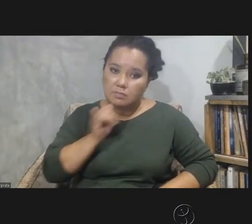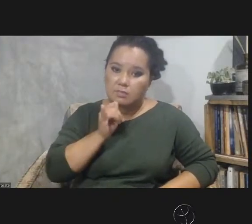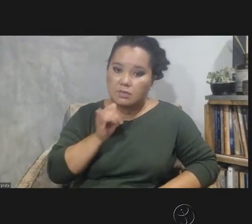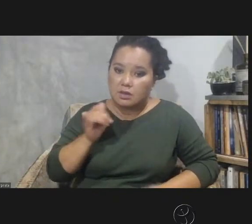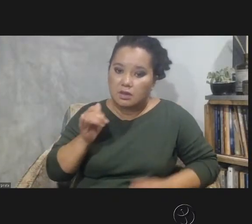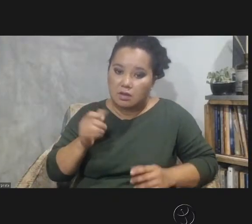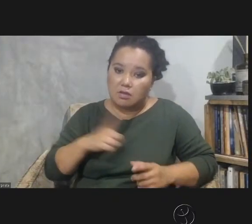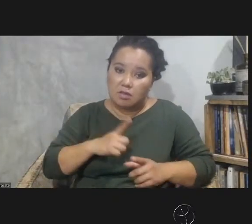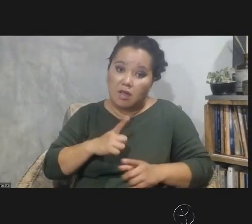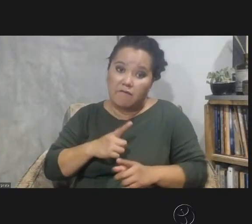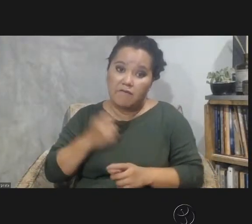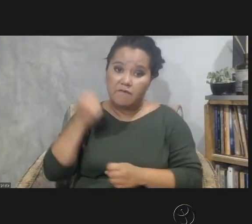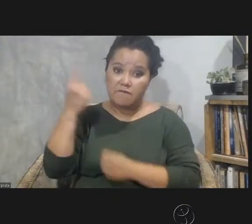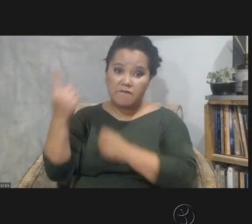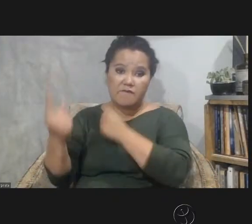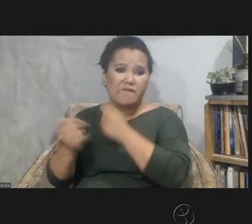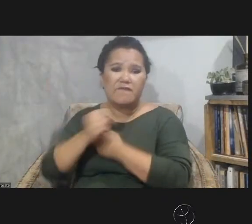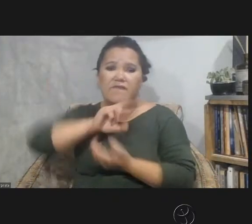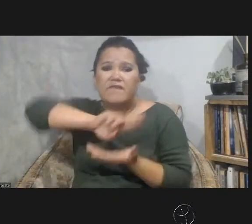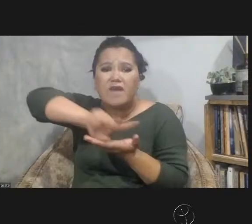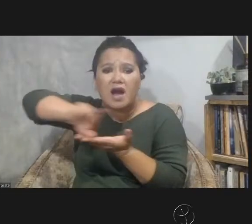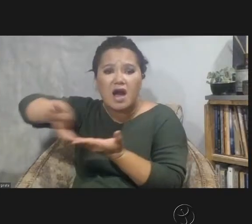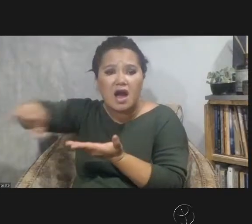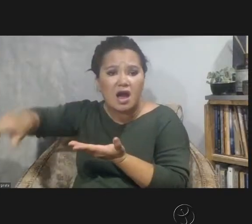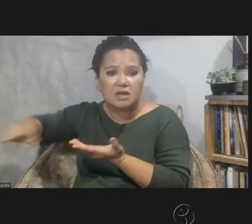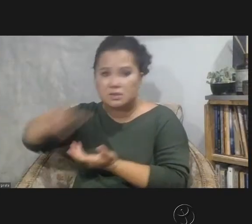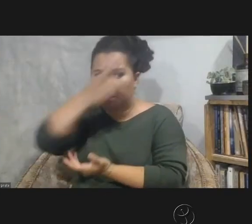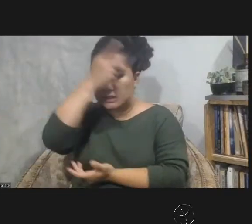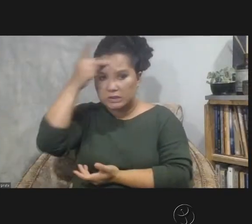grandes educadores como William Humboldt,